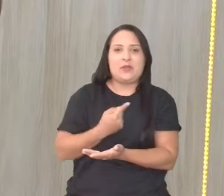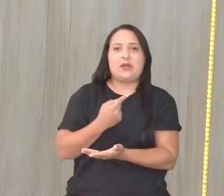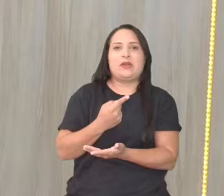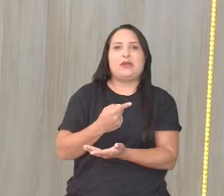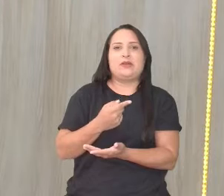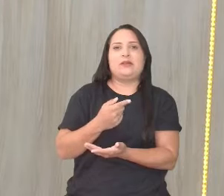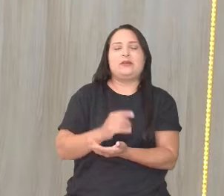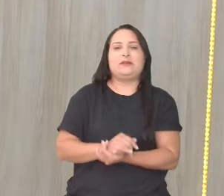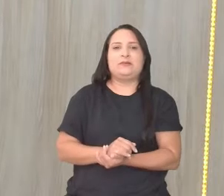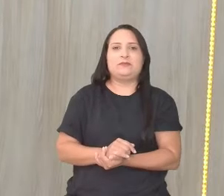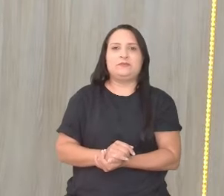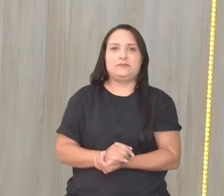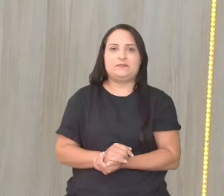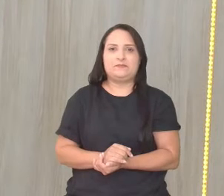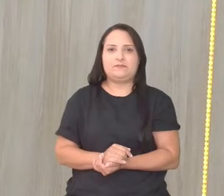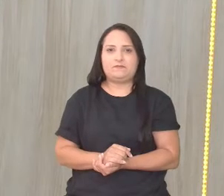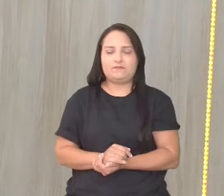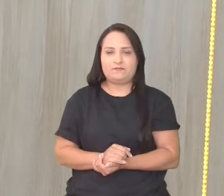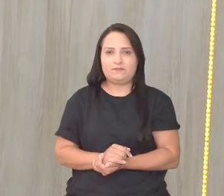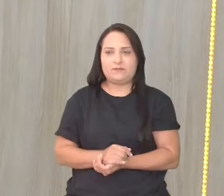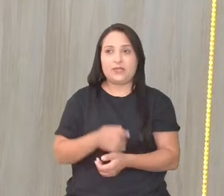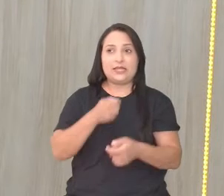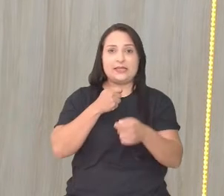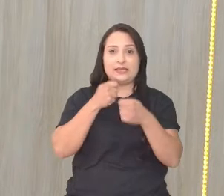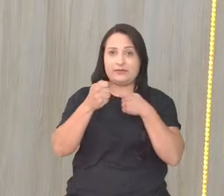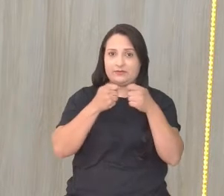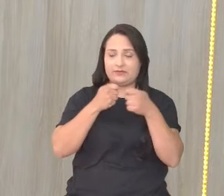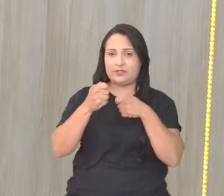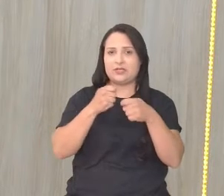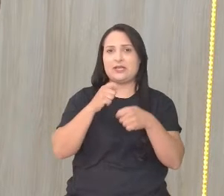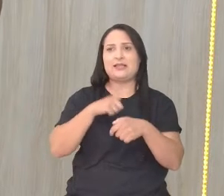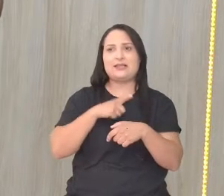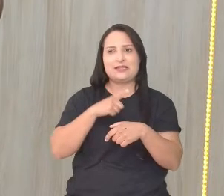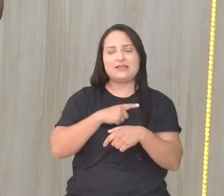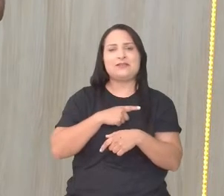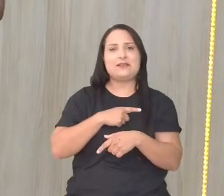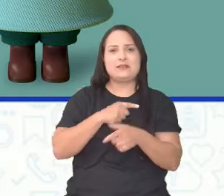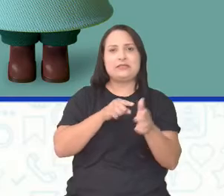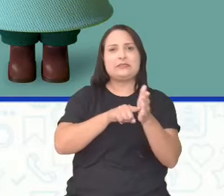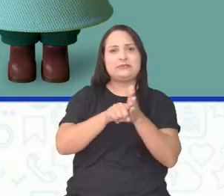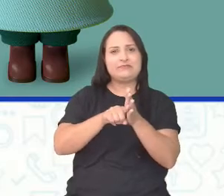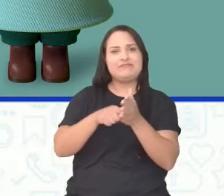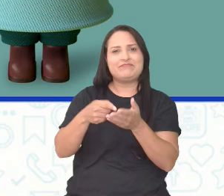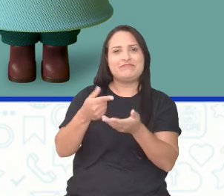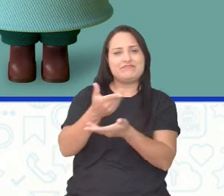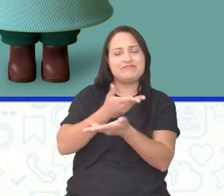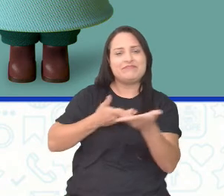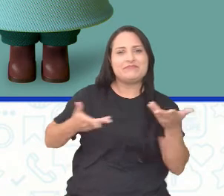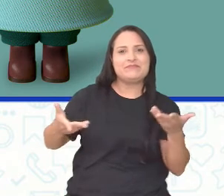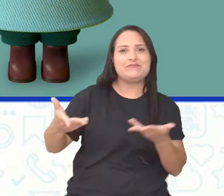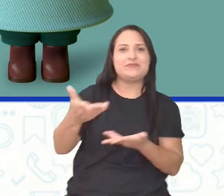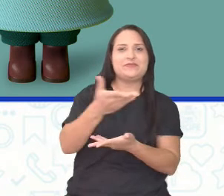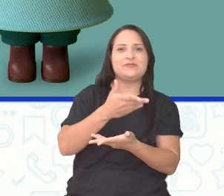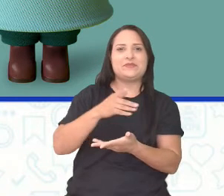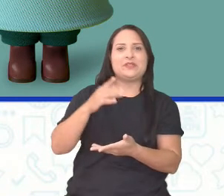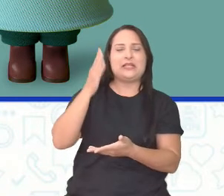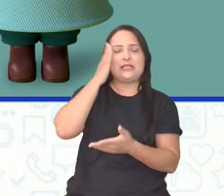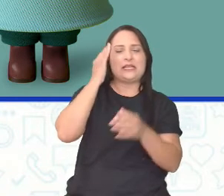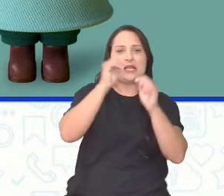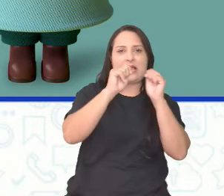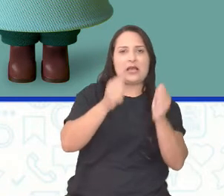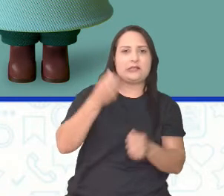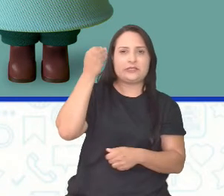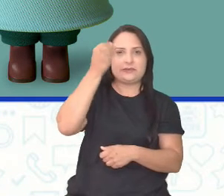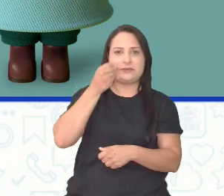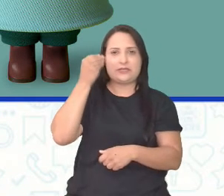exatamente o que ela diz. A entrevista é uma excelente fonte de entretenimento. Nos ajuda a entender arte,